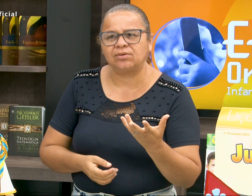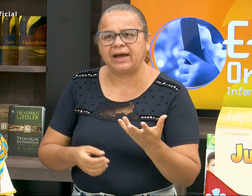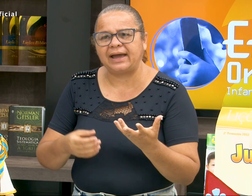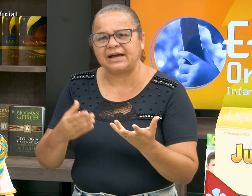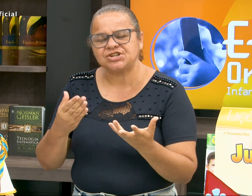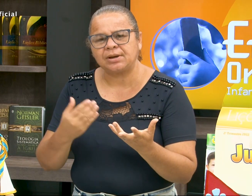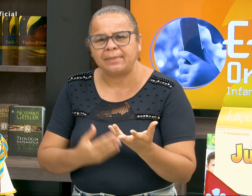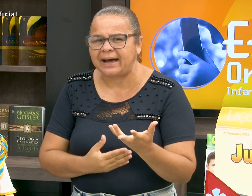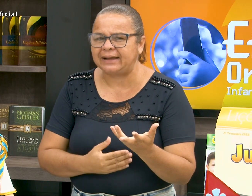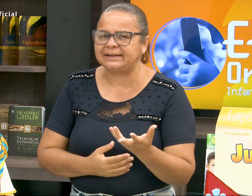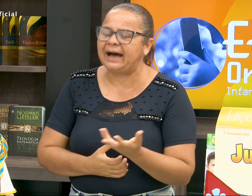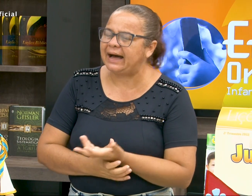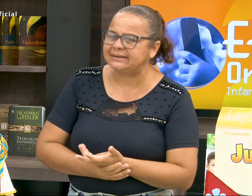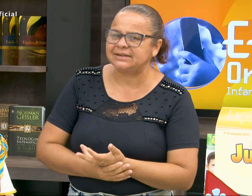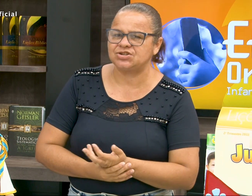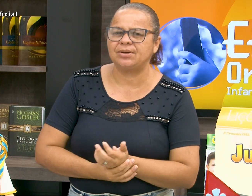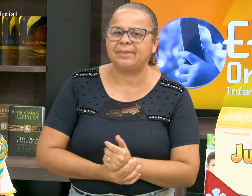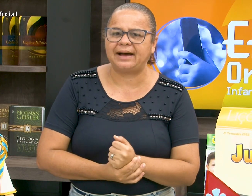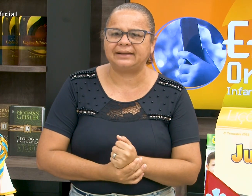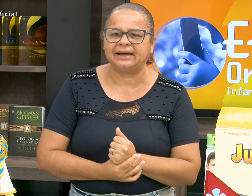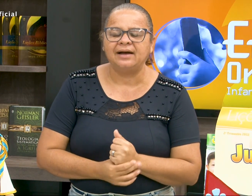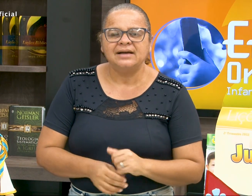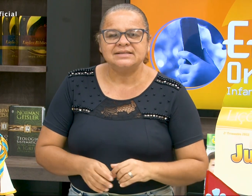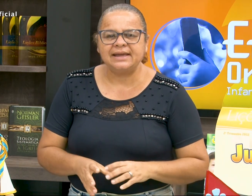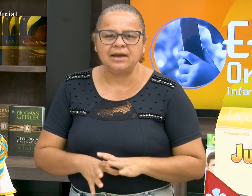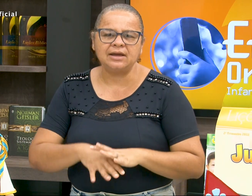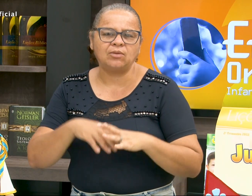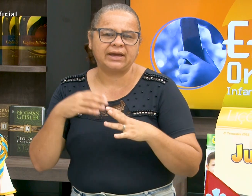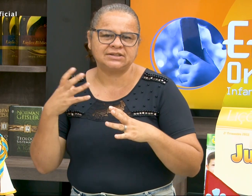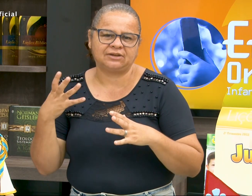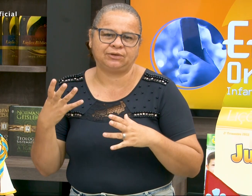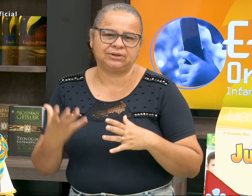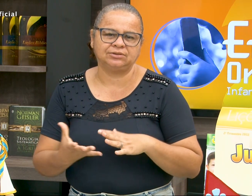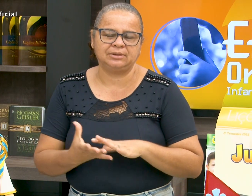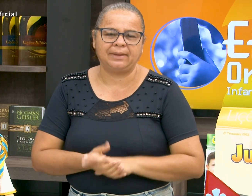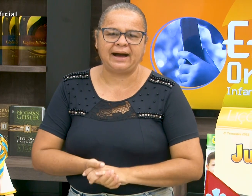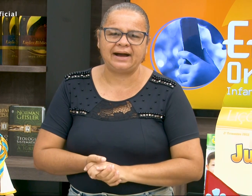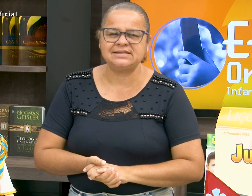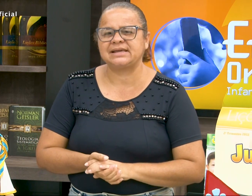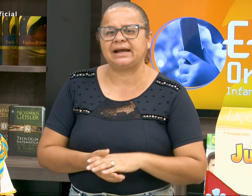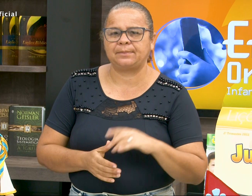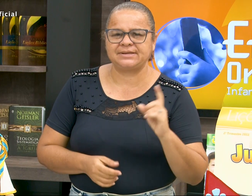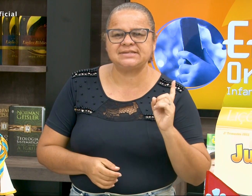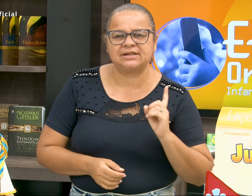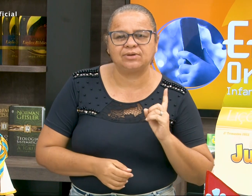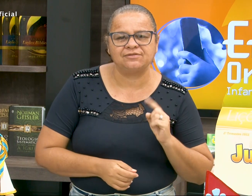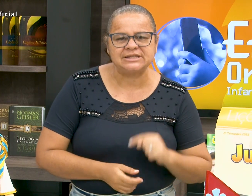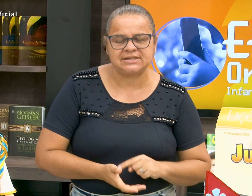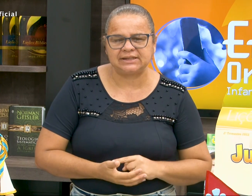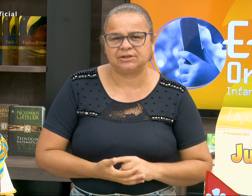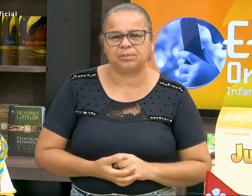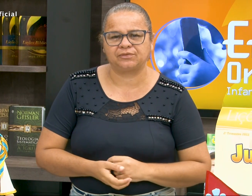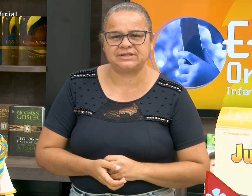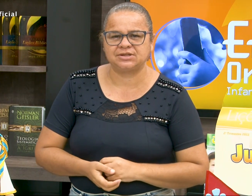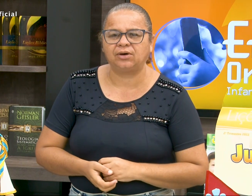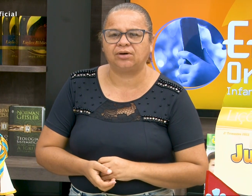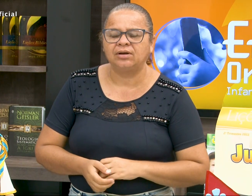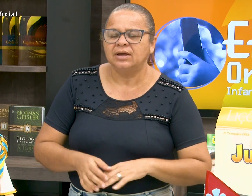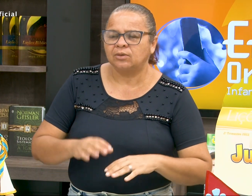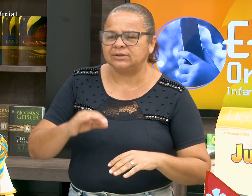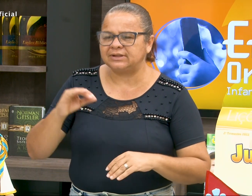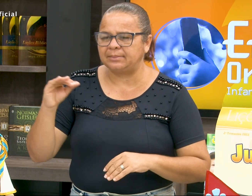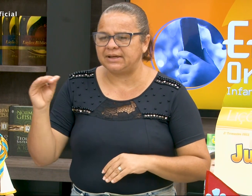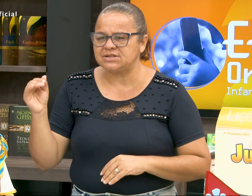estão, a chamada, a ata de chamada? Tem aí alguém que está faltando demais? Será que precisa de uma visita do